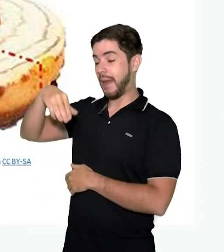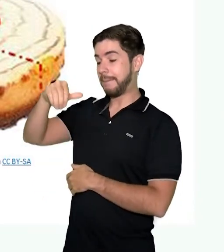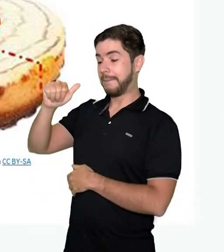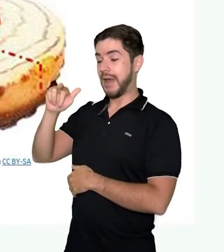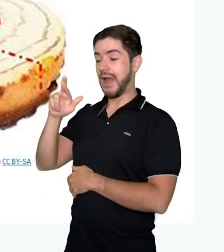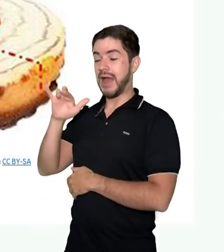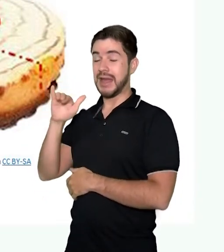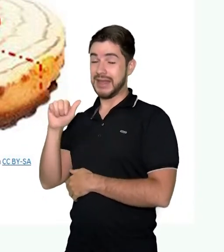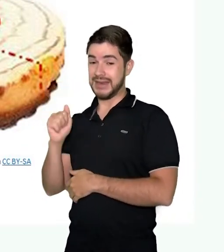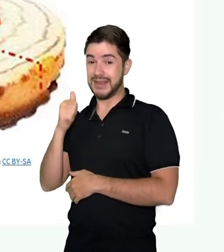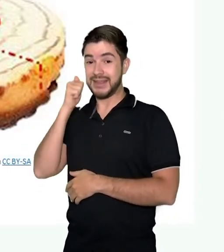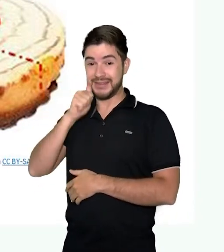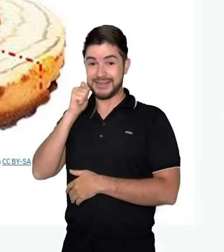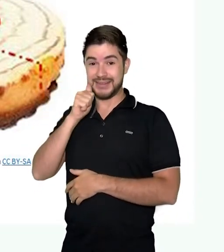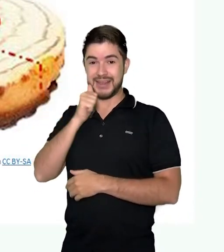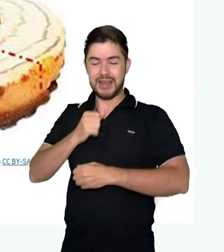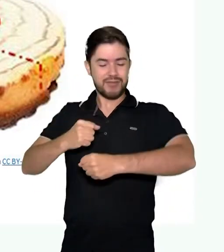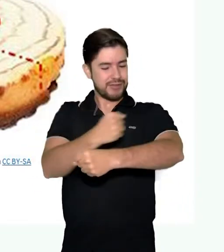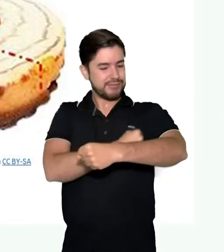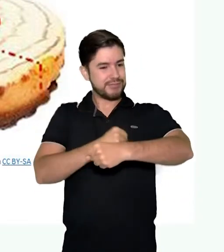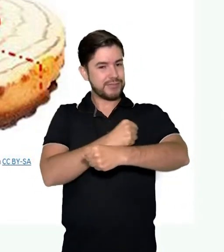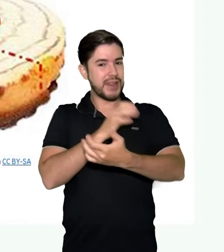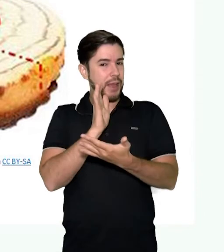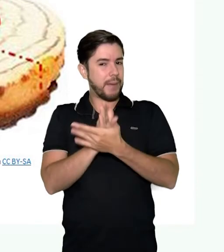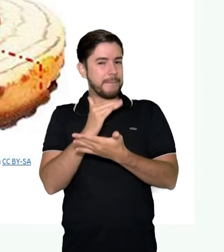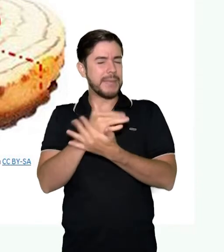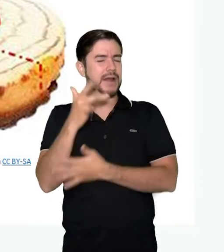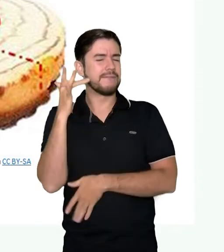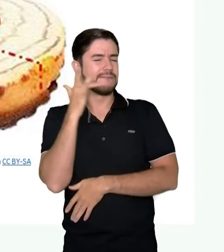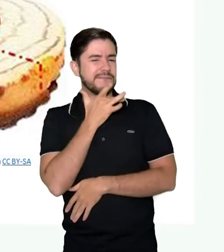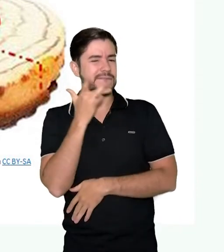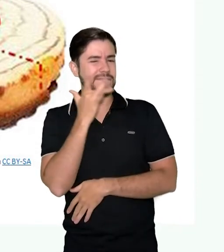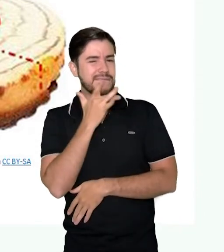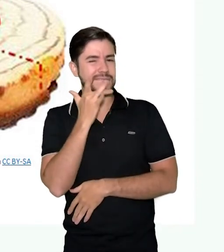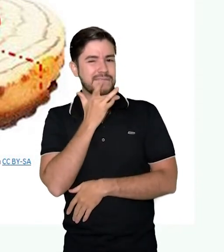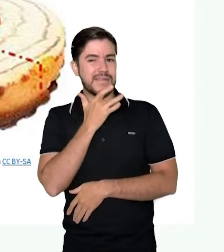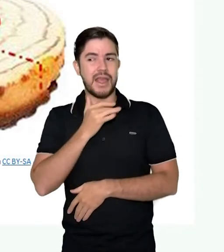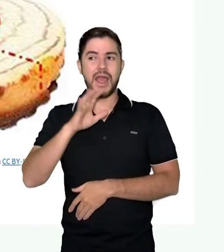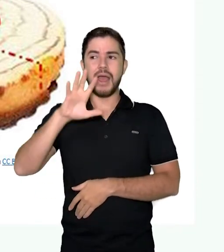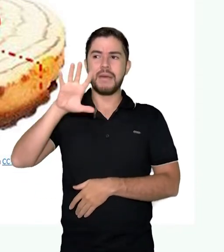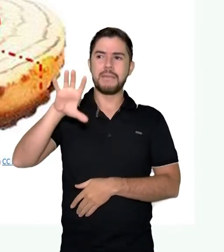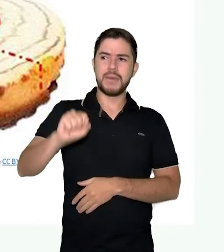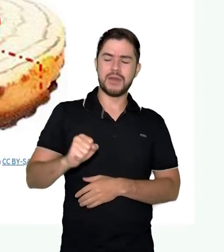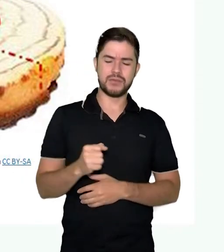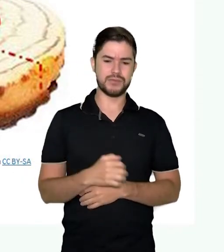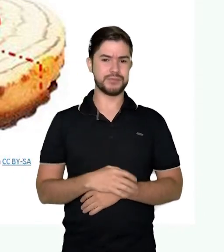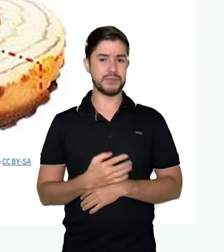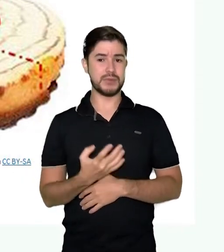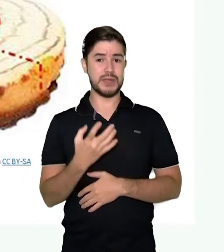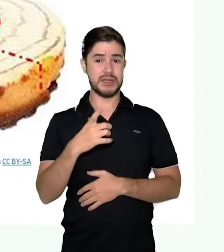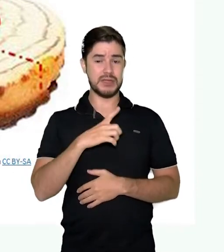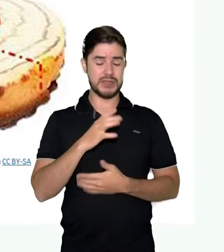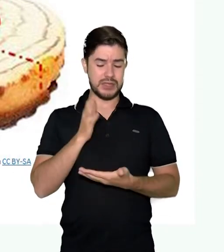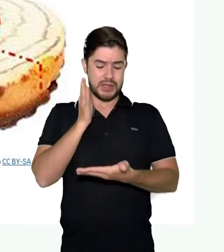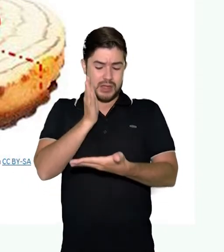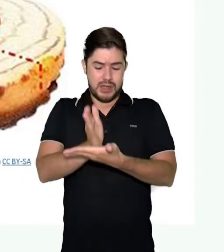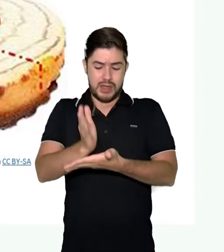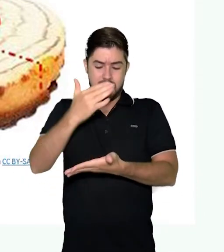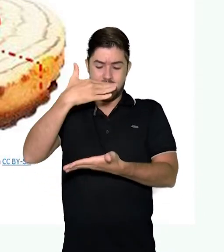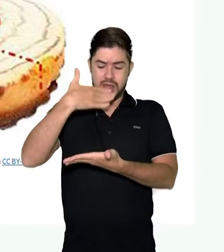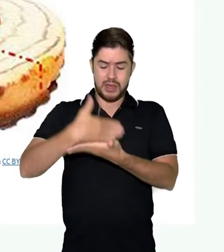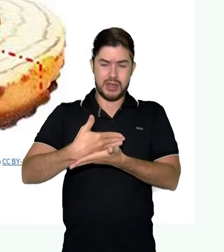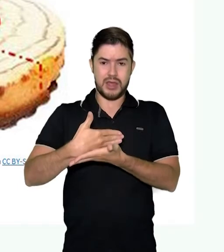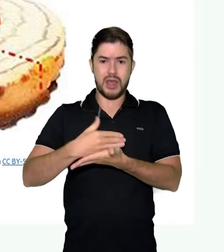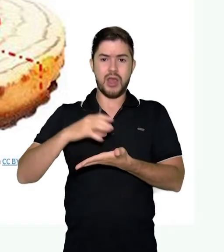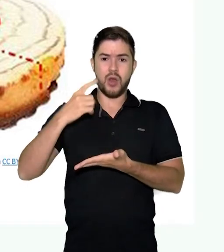um bolo. Olha que bolo gostoso. E retirou 1/4 desse bolo para dar à sua vizinha